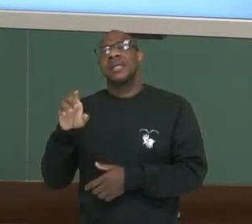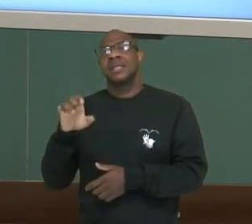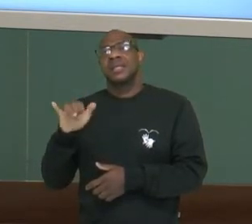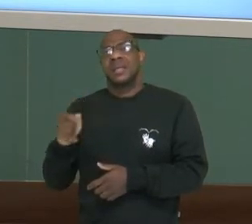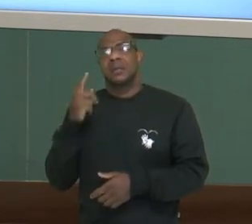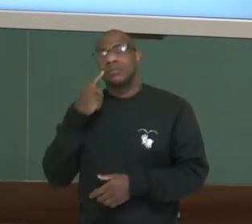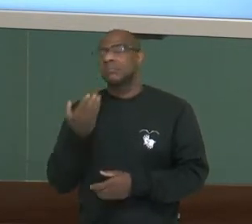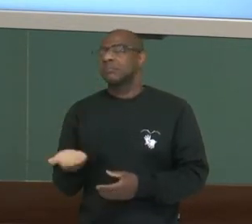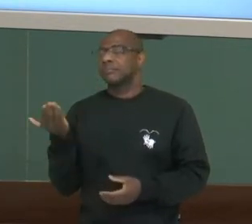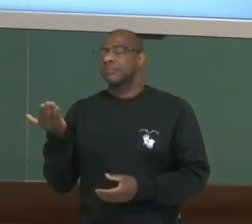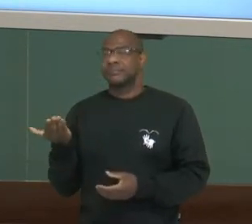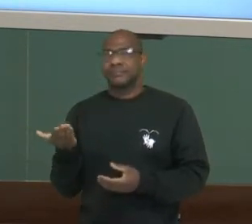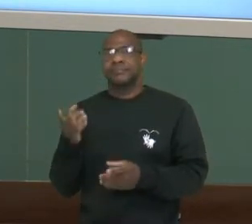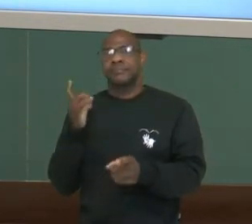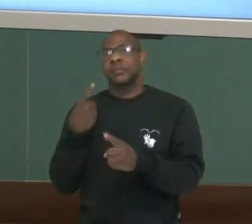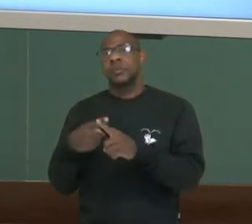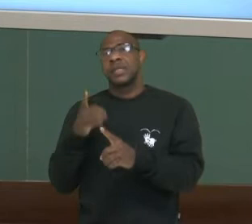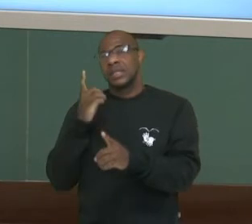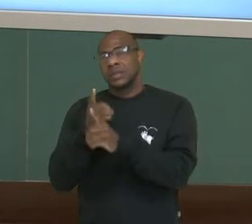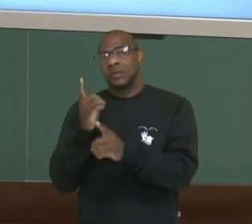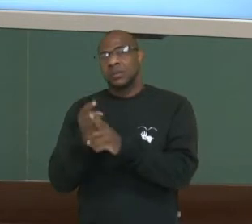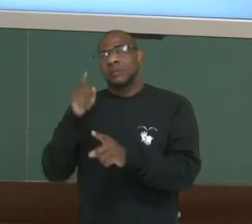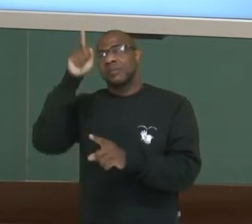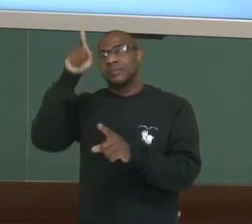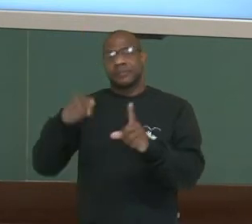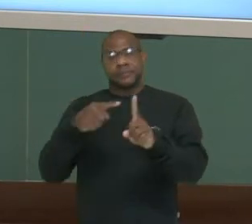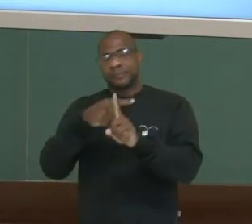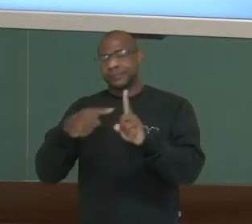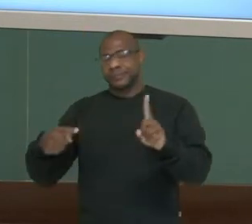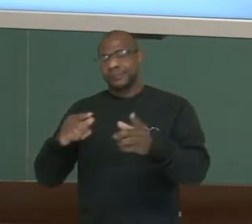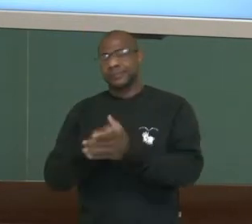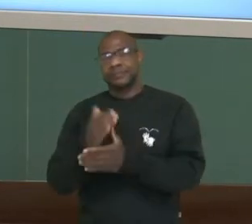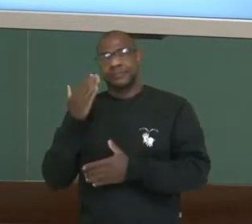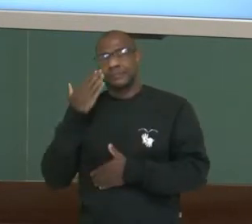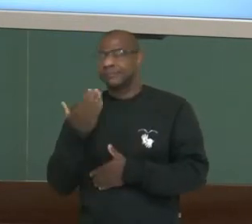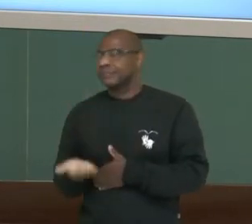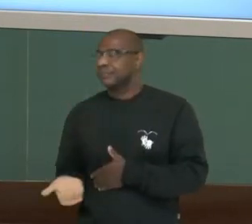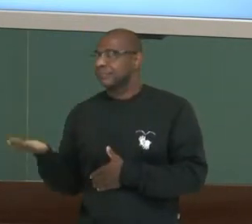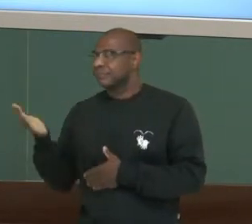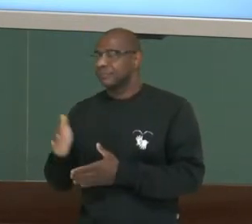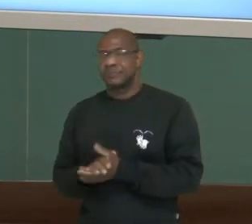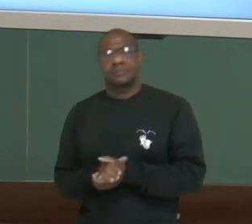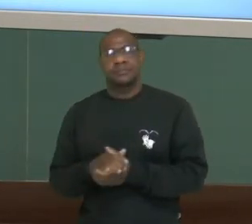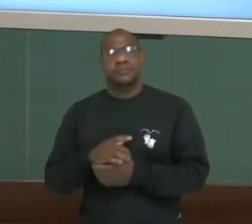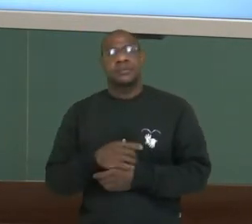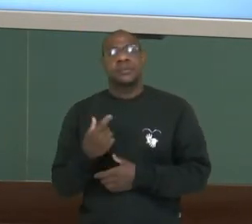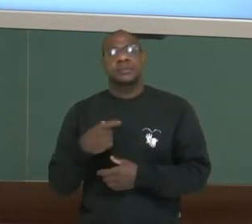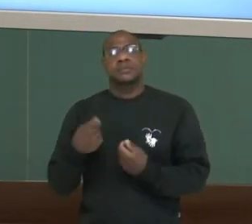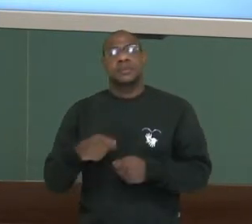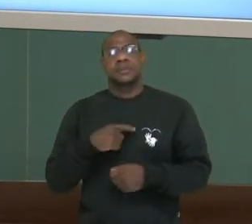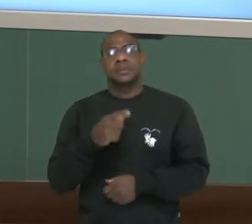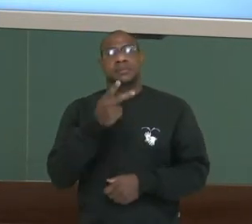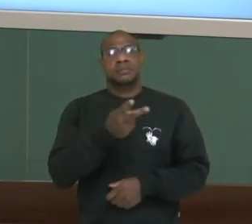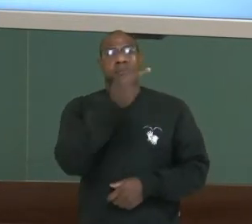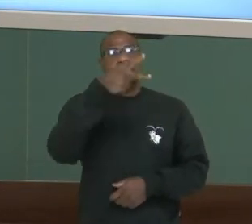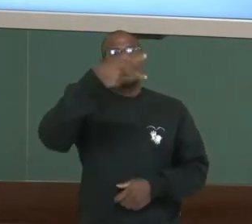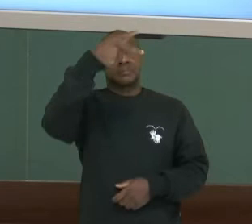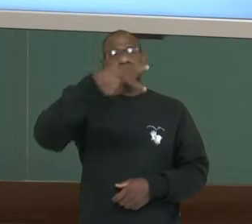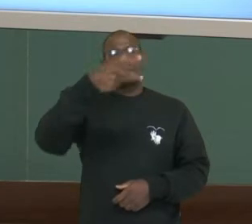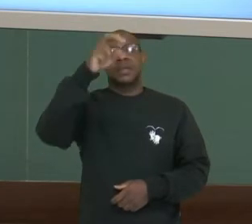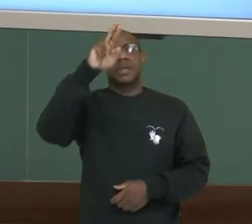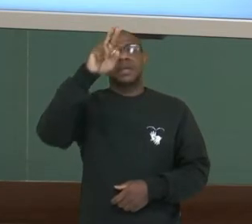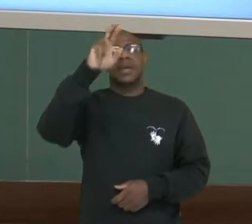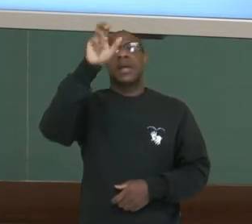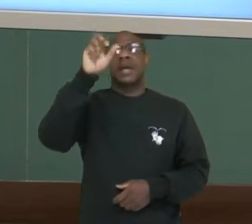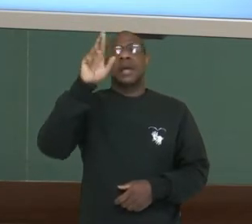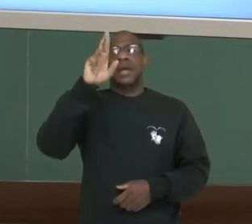condição mesmo de paralelismo? Que o coeficiente angular de ambas as retas sejam iguais. Nesse caso, a R e a